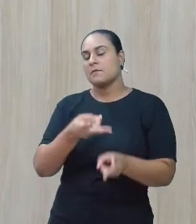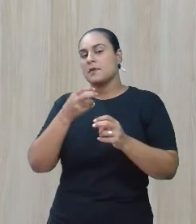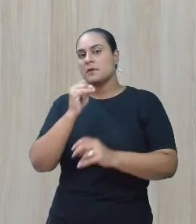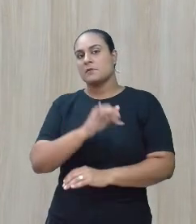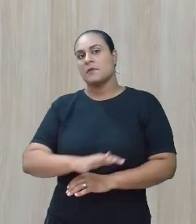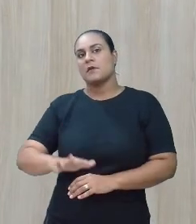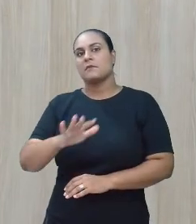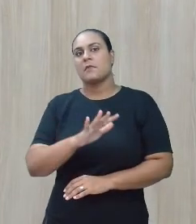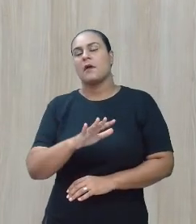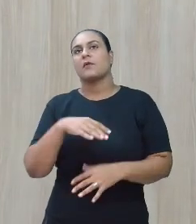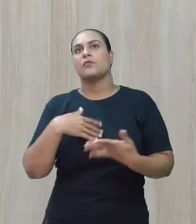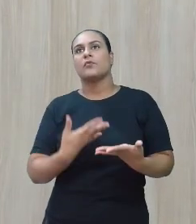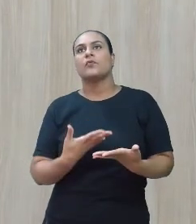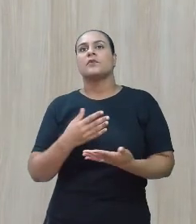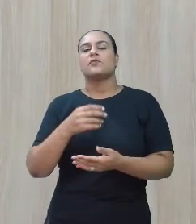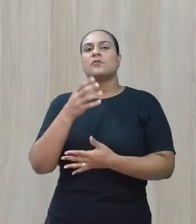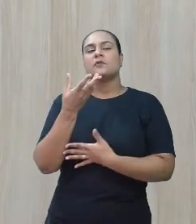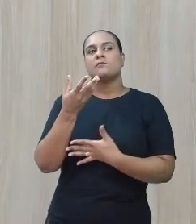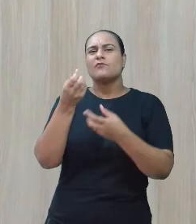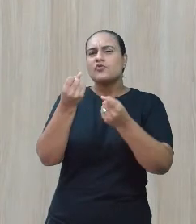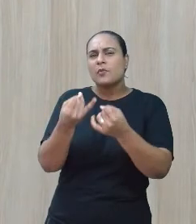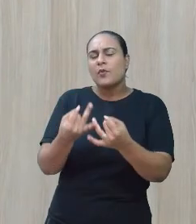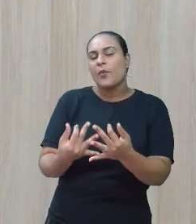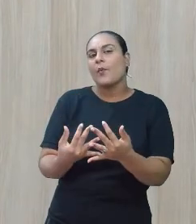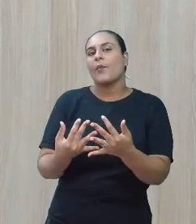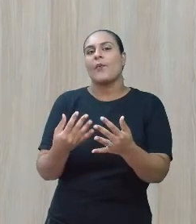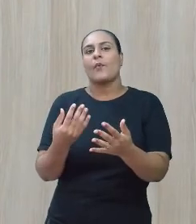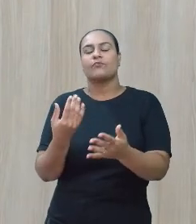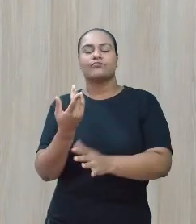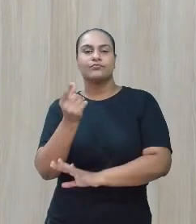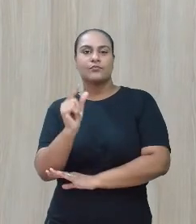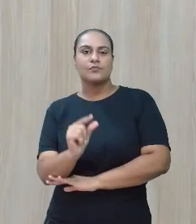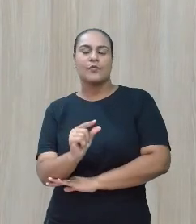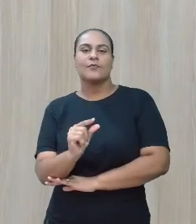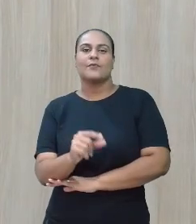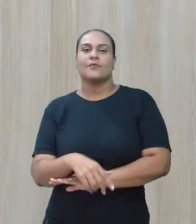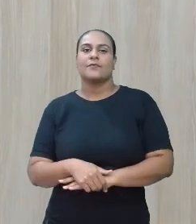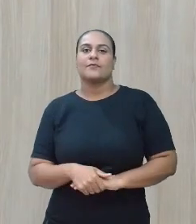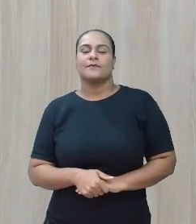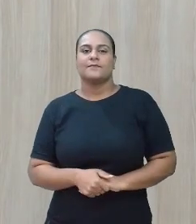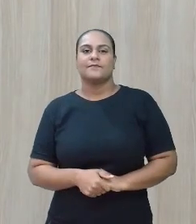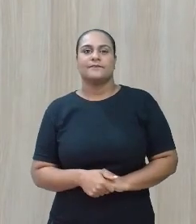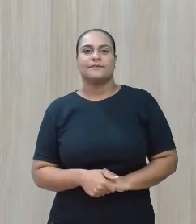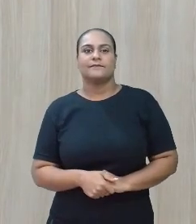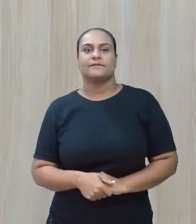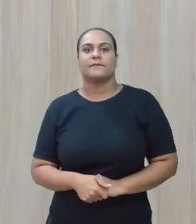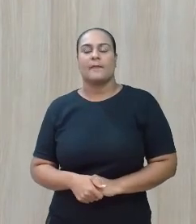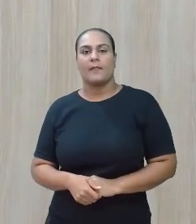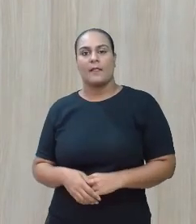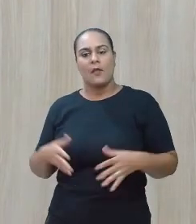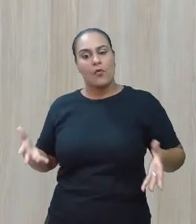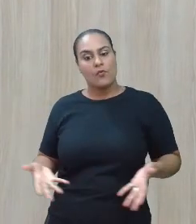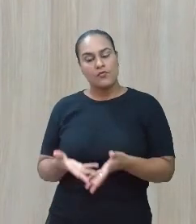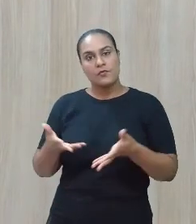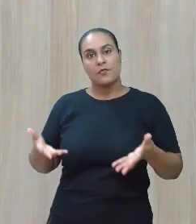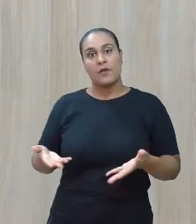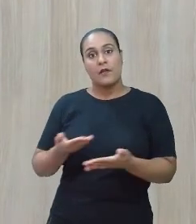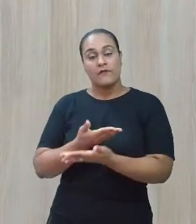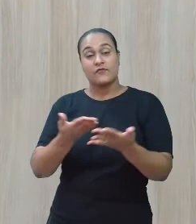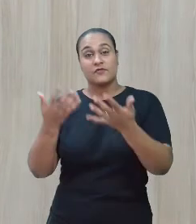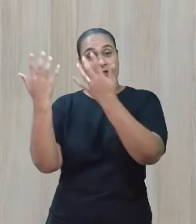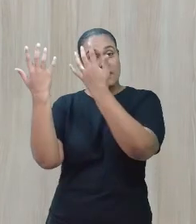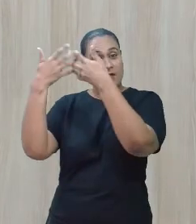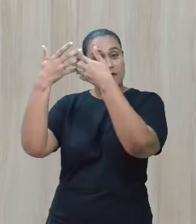eu comentei um pouco com vocês, de certa forma, não é? Levei vocês a uma reflexão,